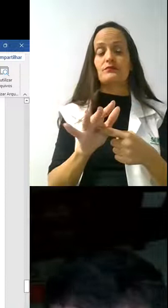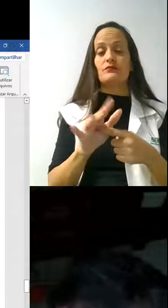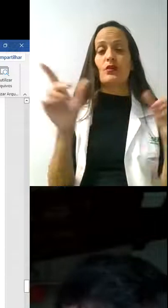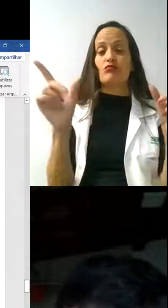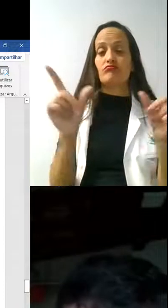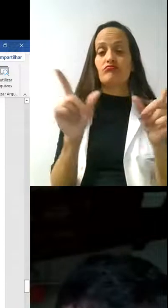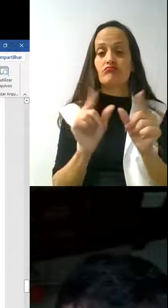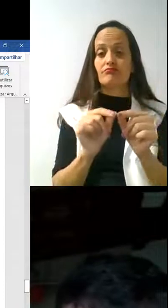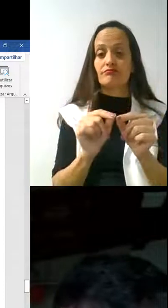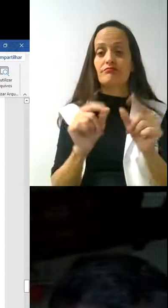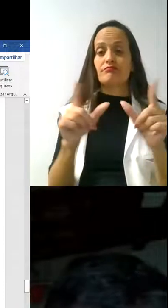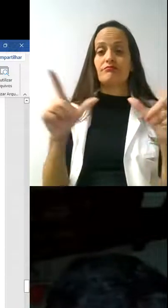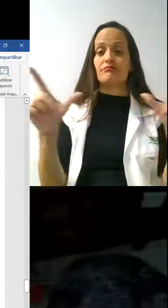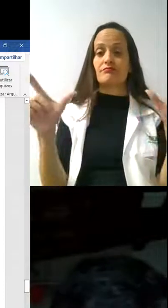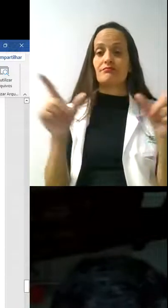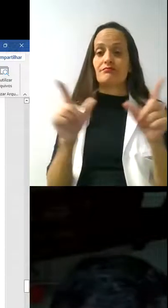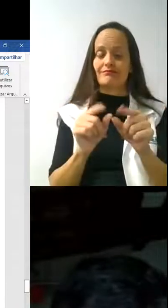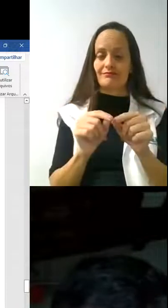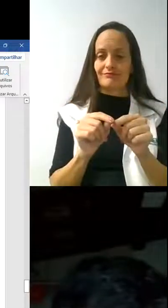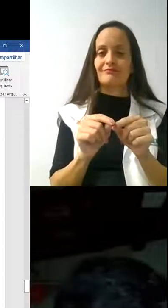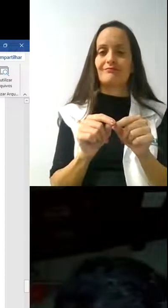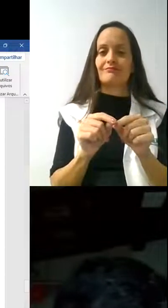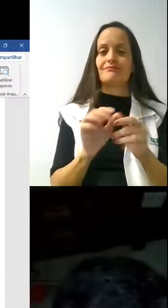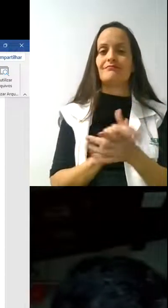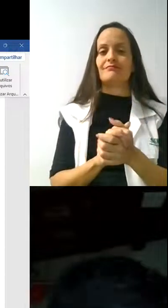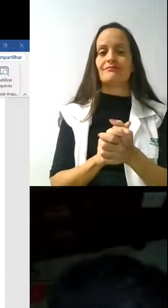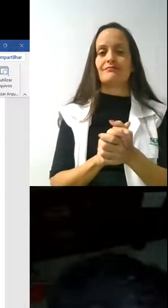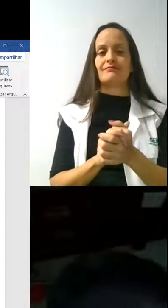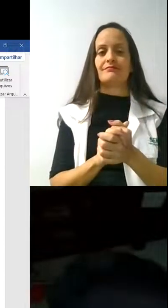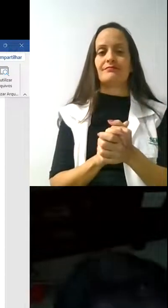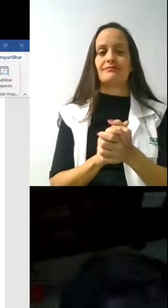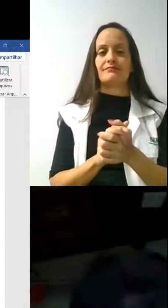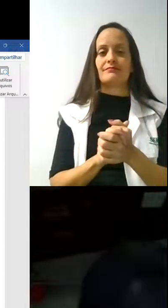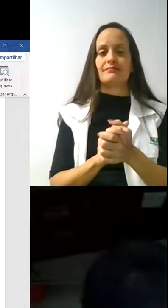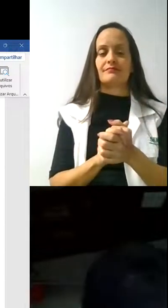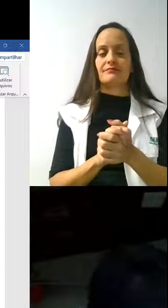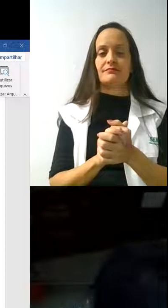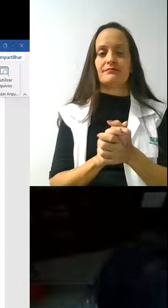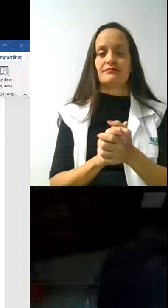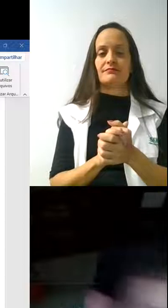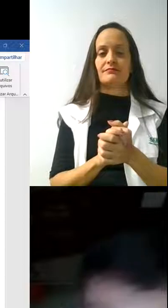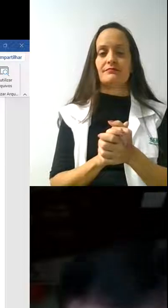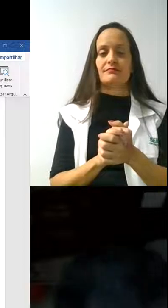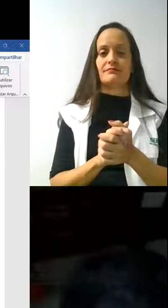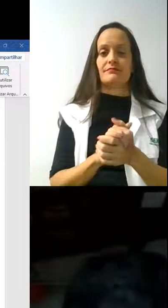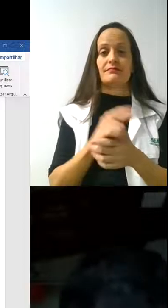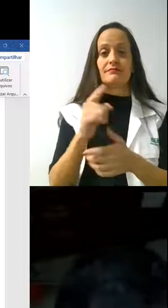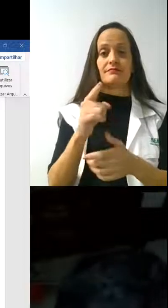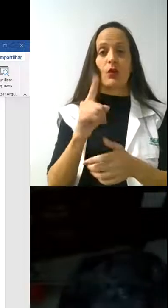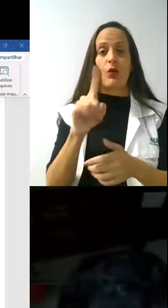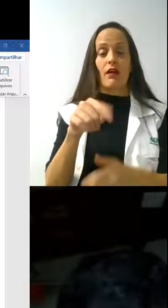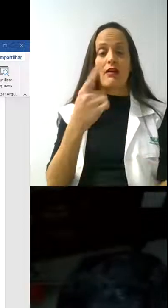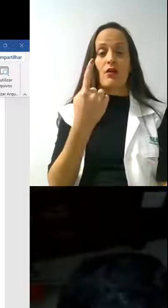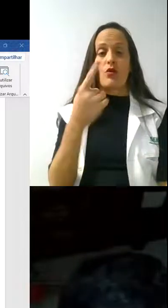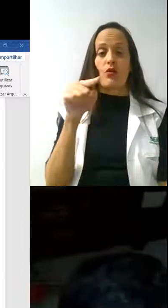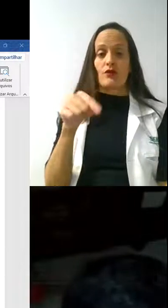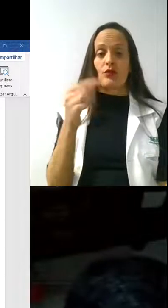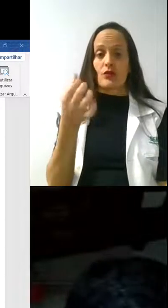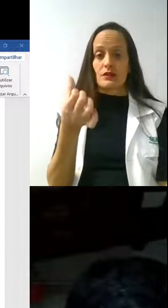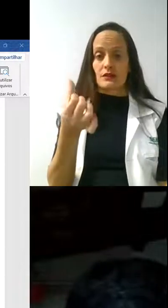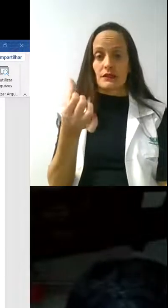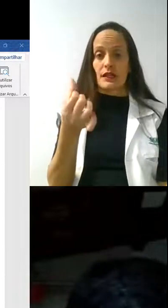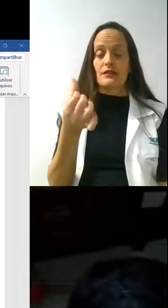diferentes múltiplos e submúltiplos, né? No caso do metro, certo? Então, ó, pego 1,6 e divido ele por 1000